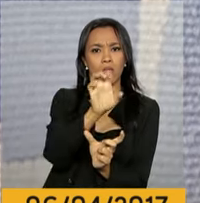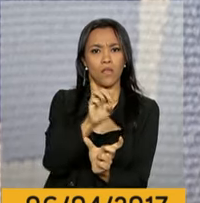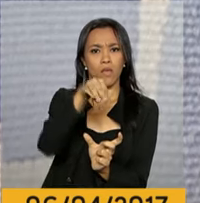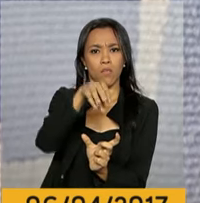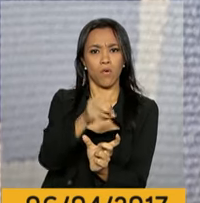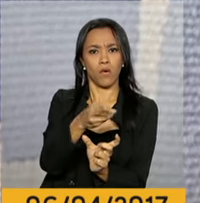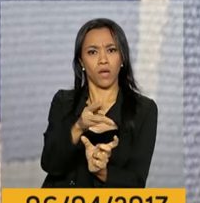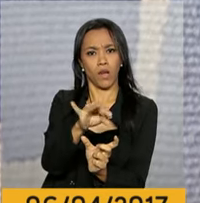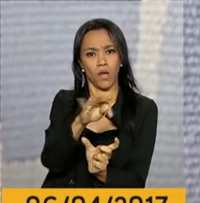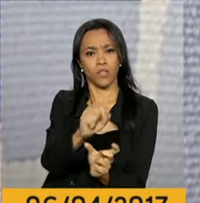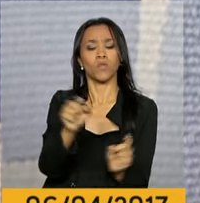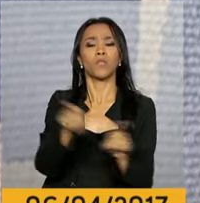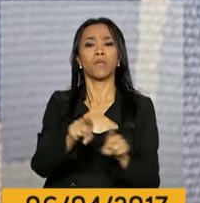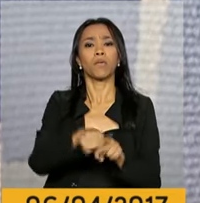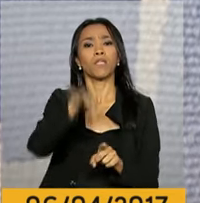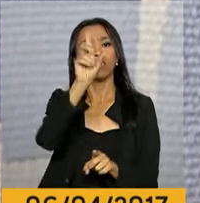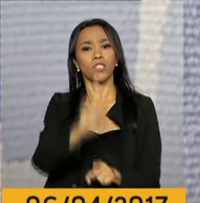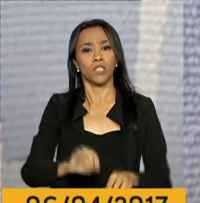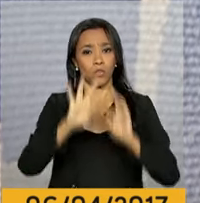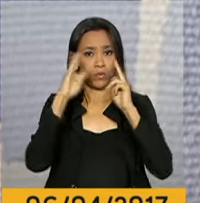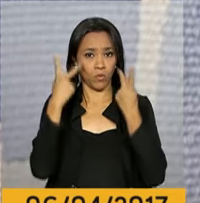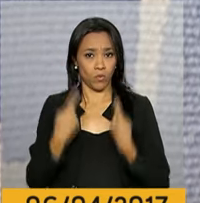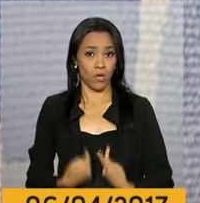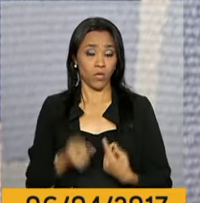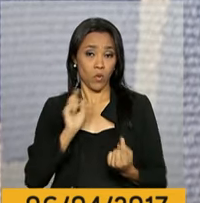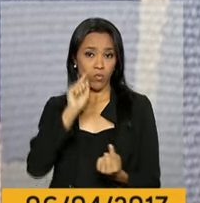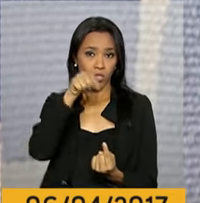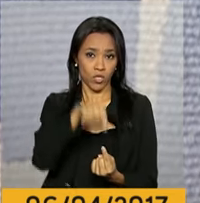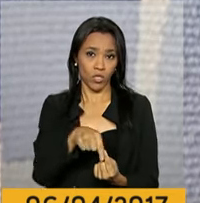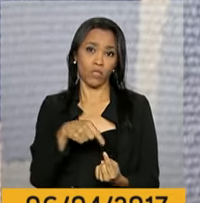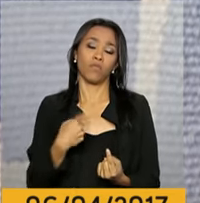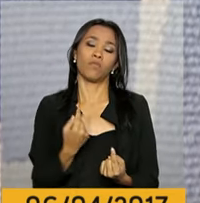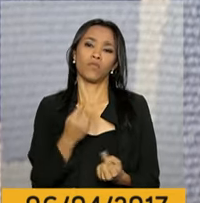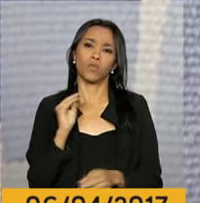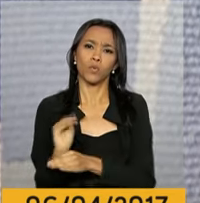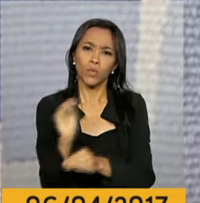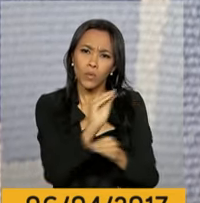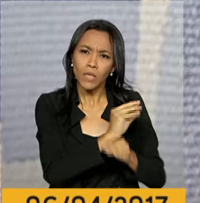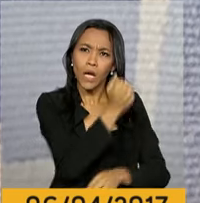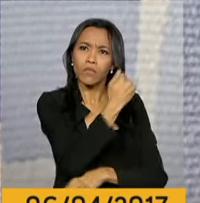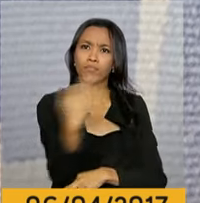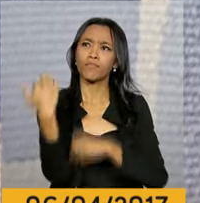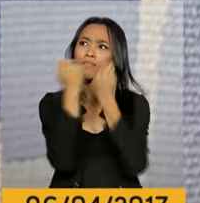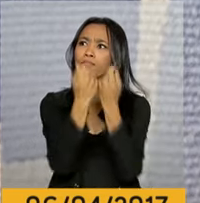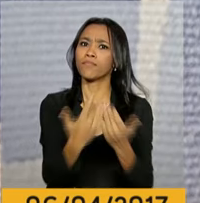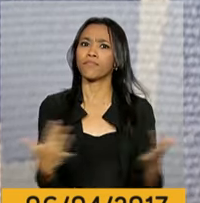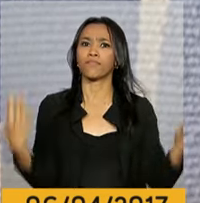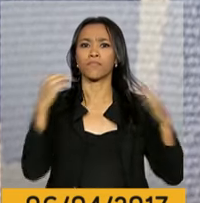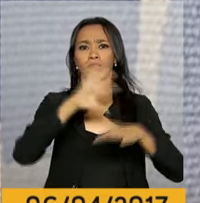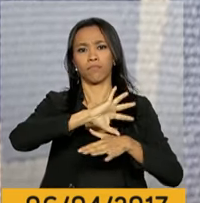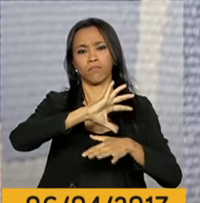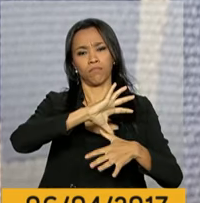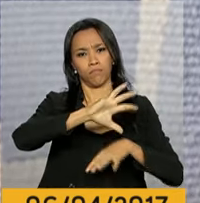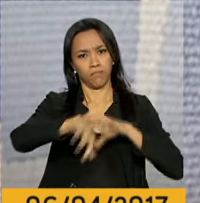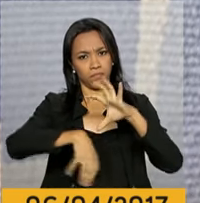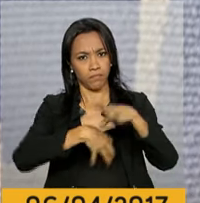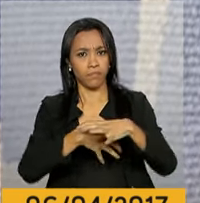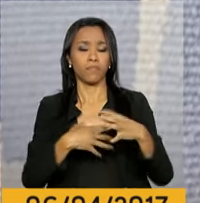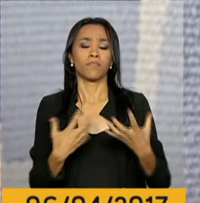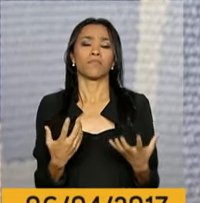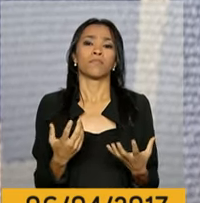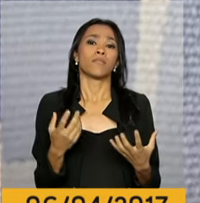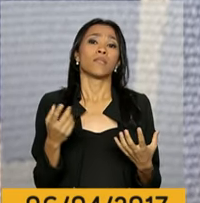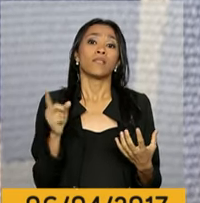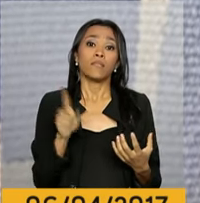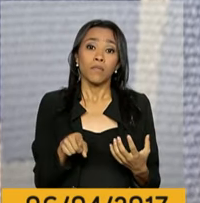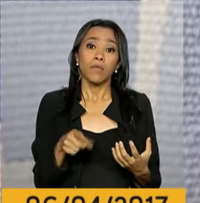humanos, o objetivo do desenvolvimento sustentável, o ideal da paz entre as nações. É denso